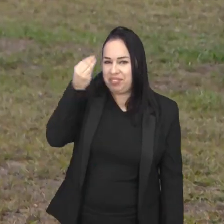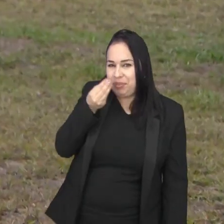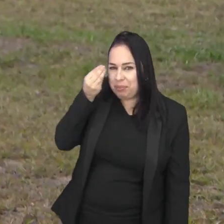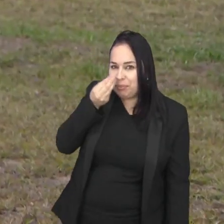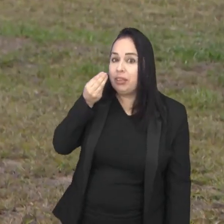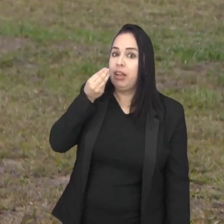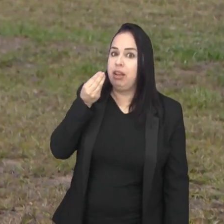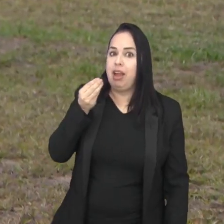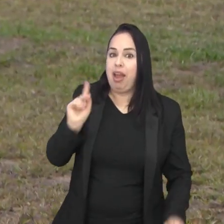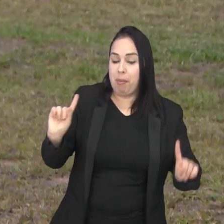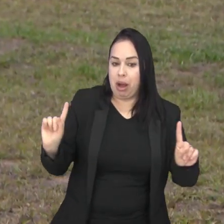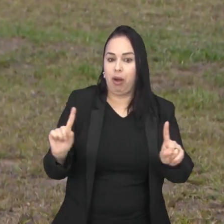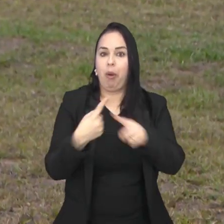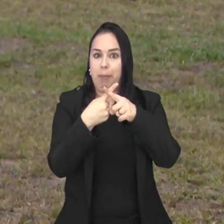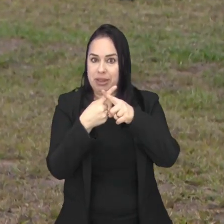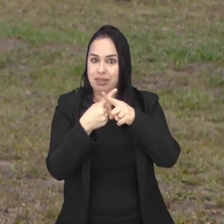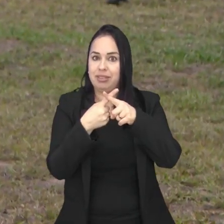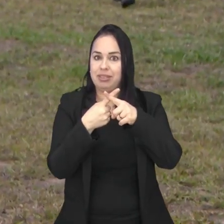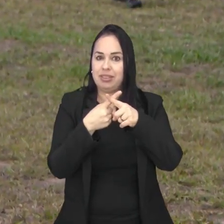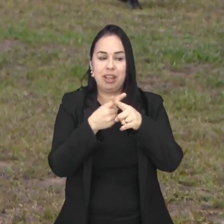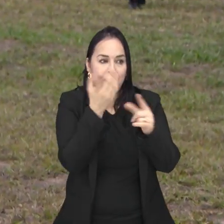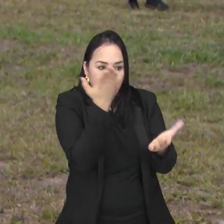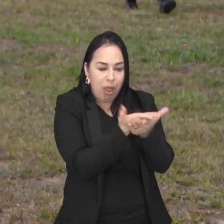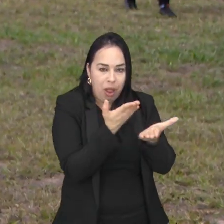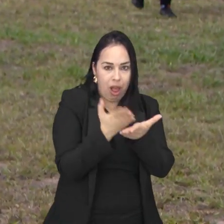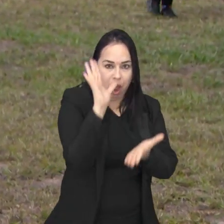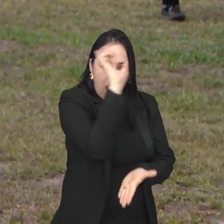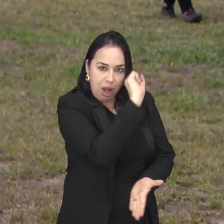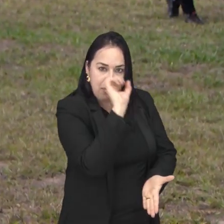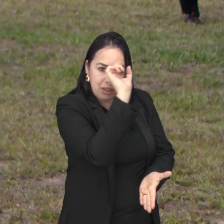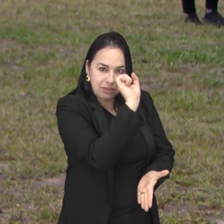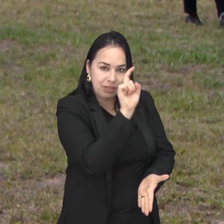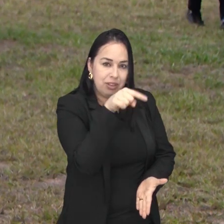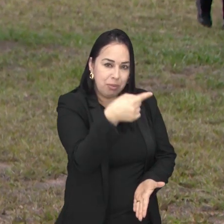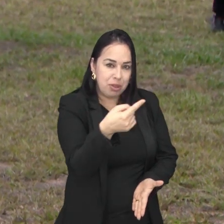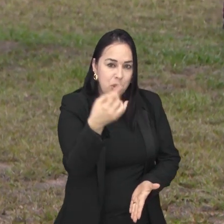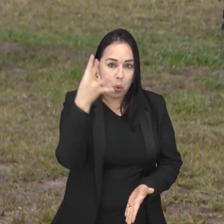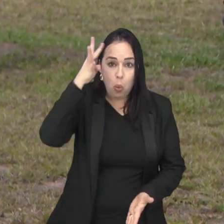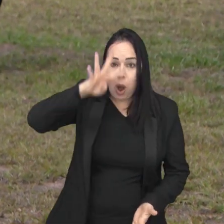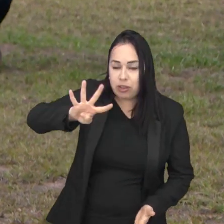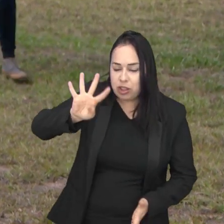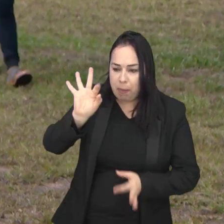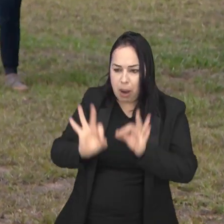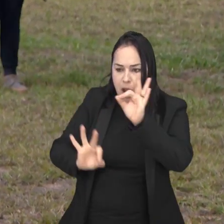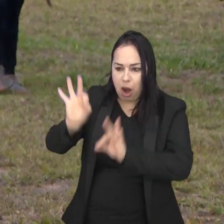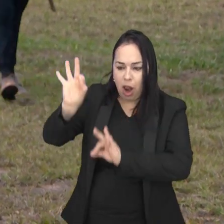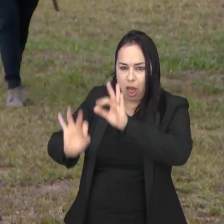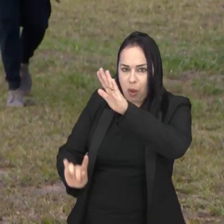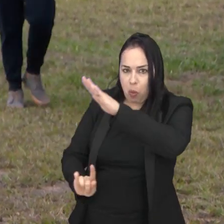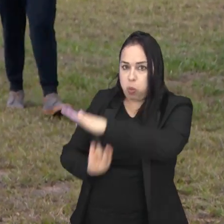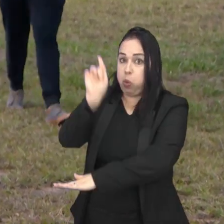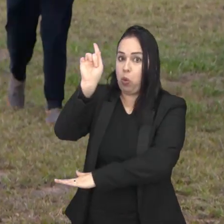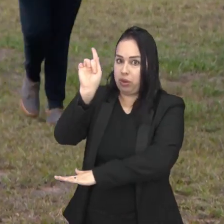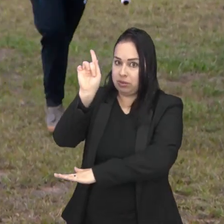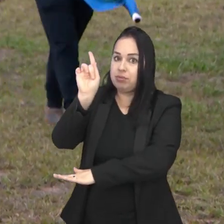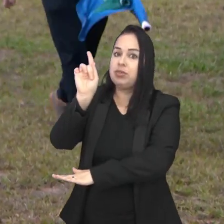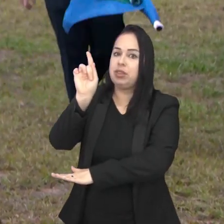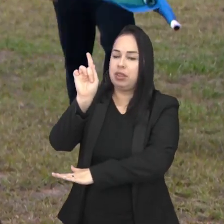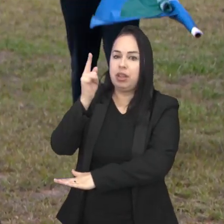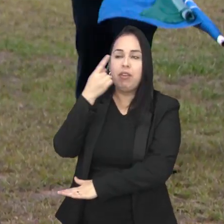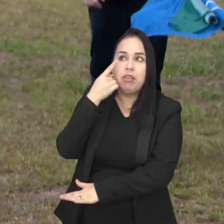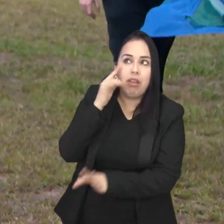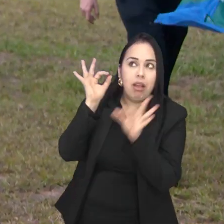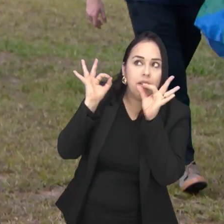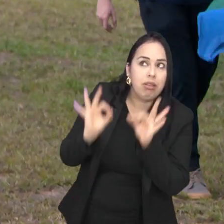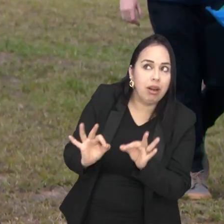O experimento também é uma competição. Depois das aulas, os participantes tiveram 4 dias para montar um foguete completamente do